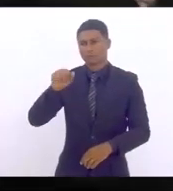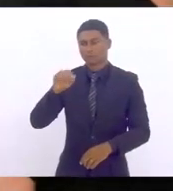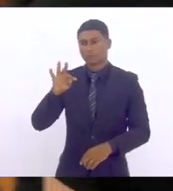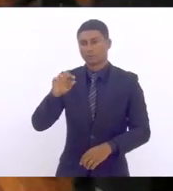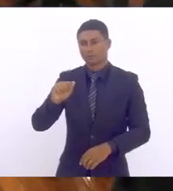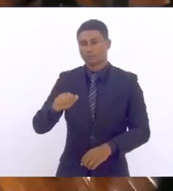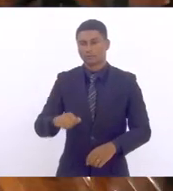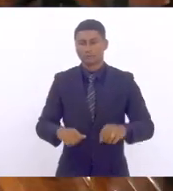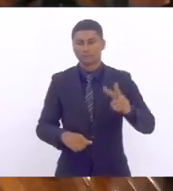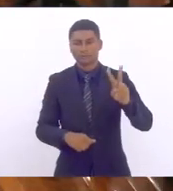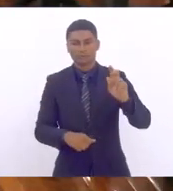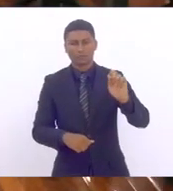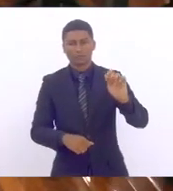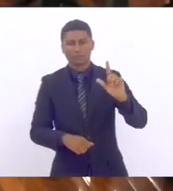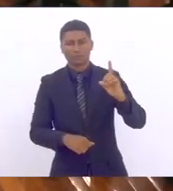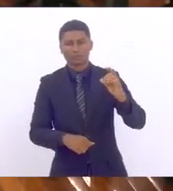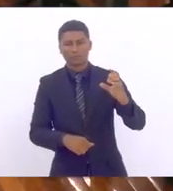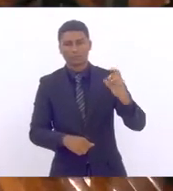nos assistindo,